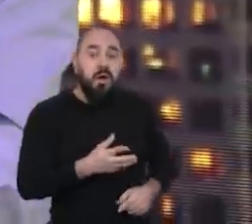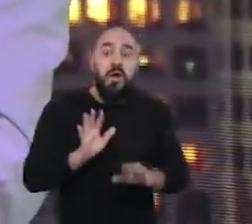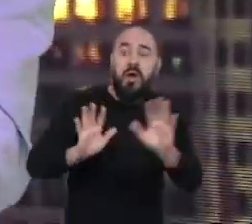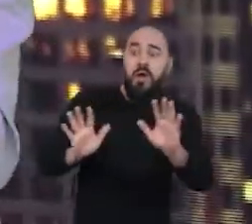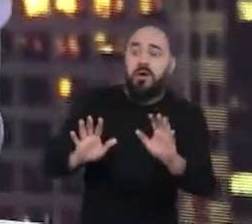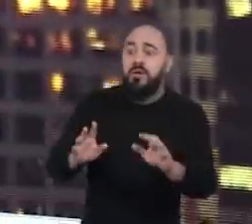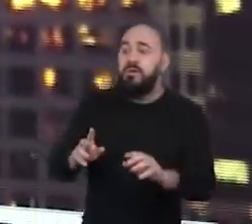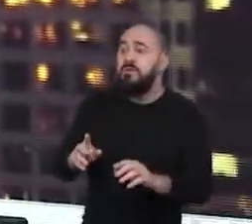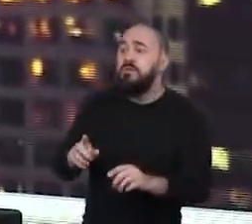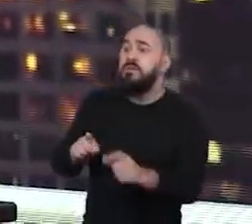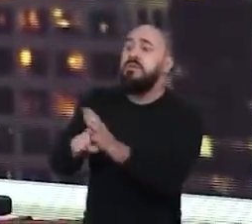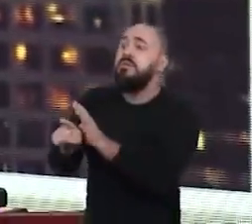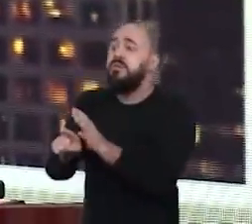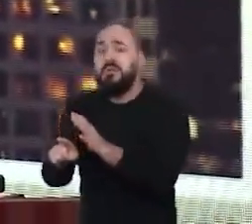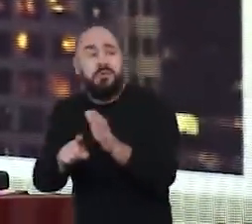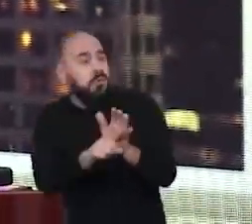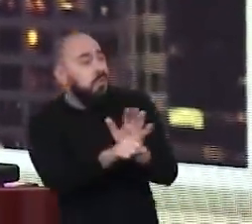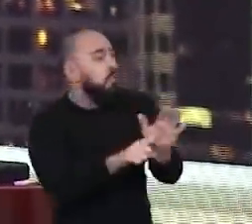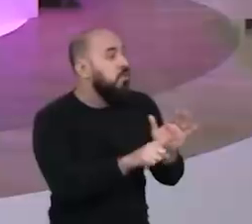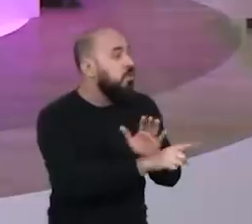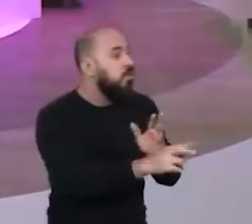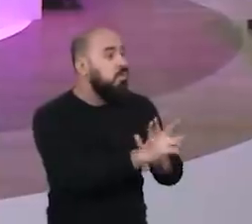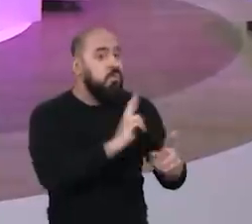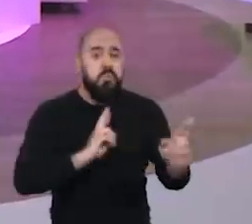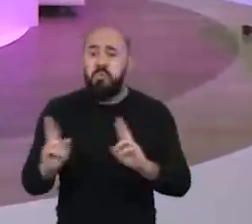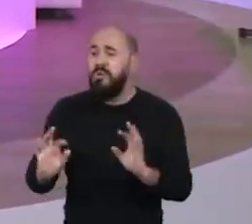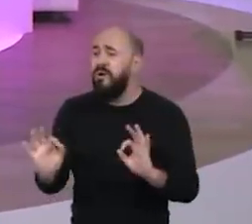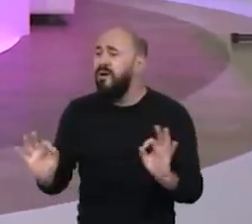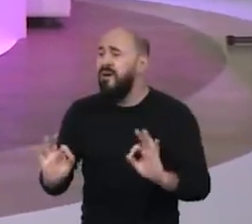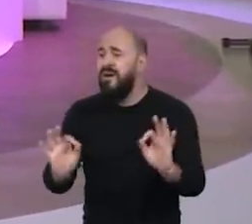sem rumo, sem